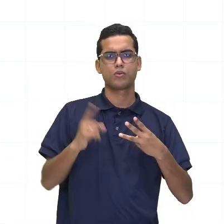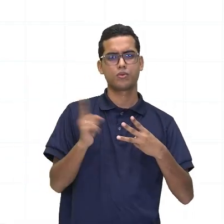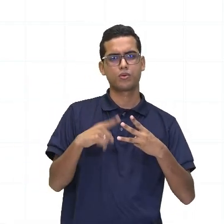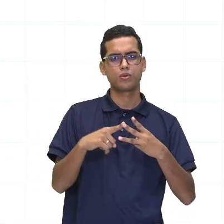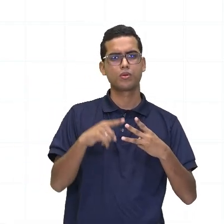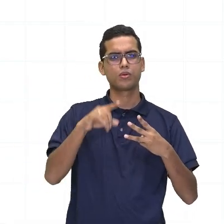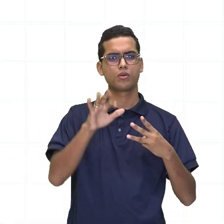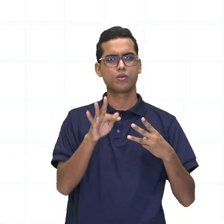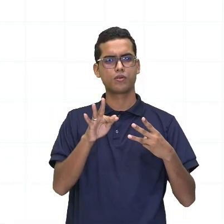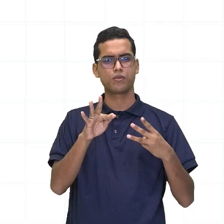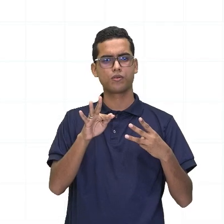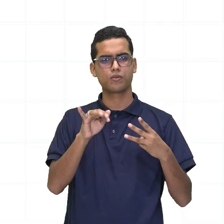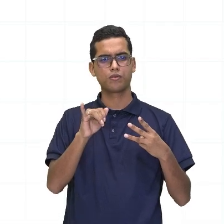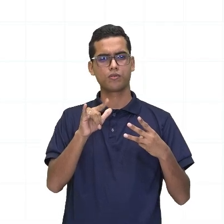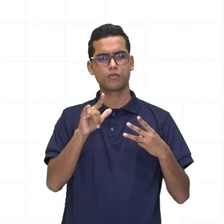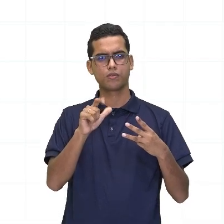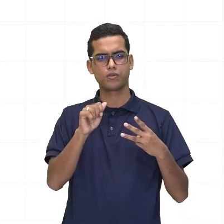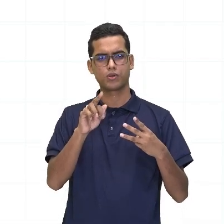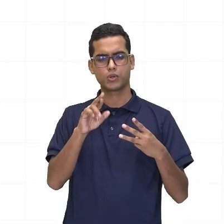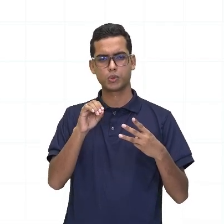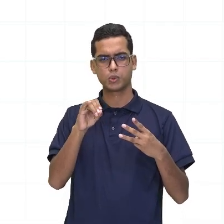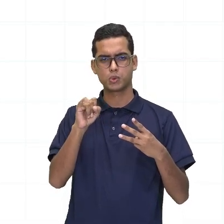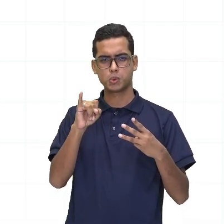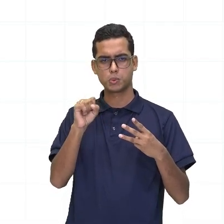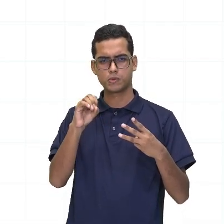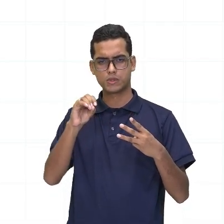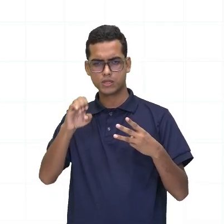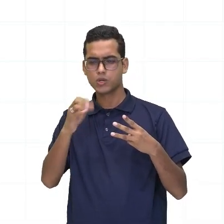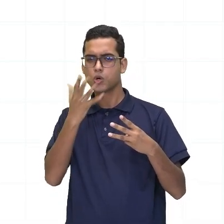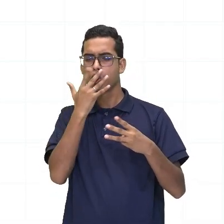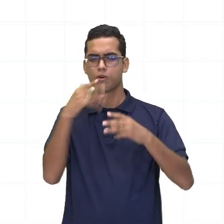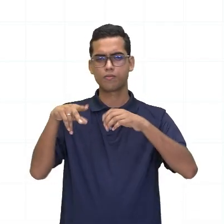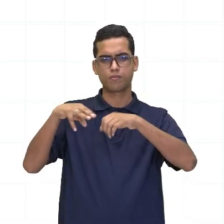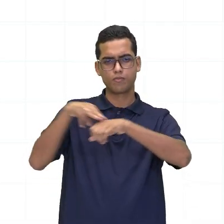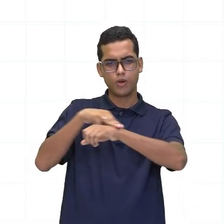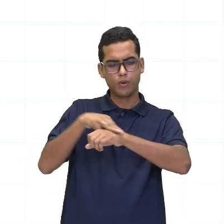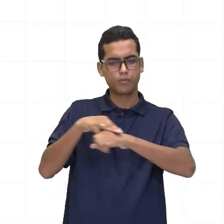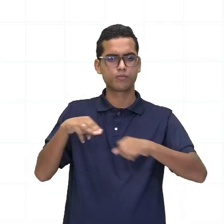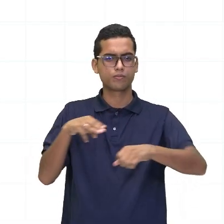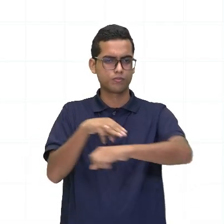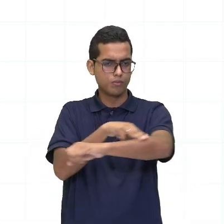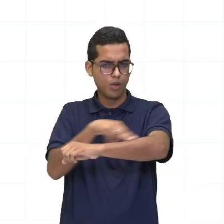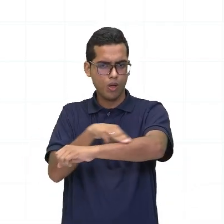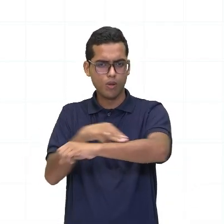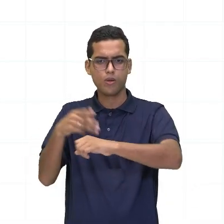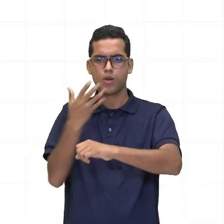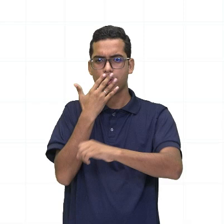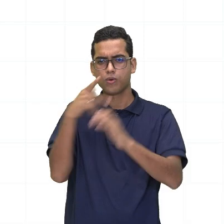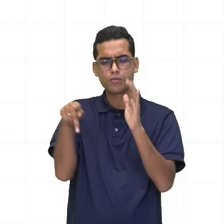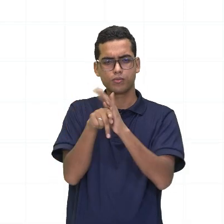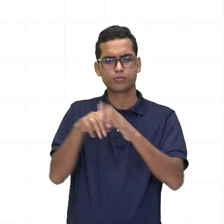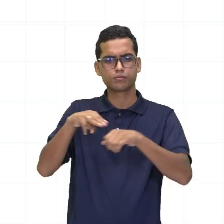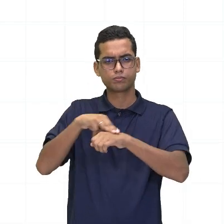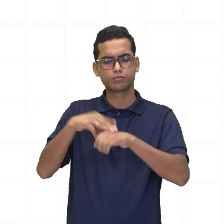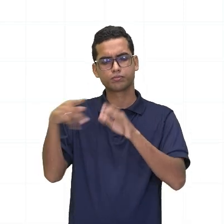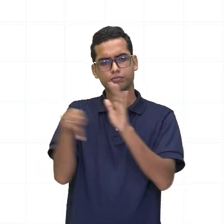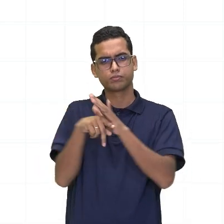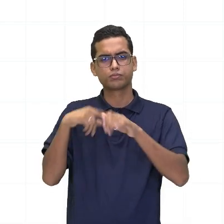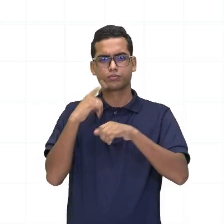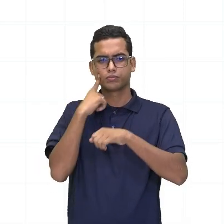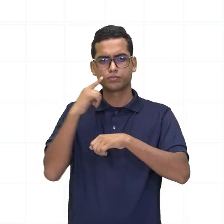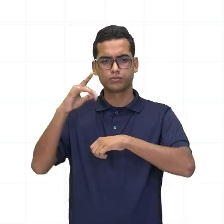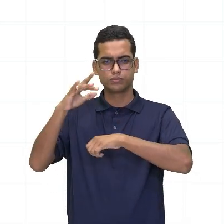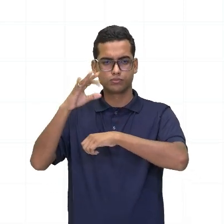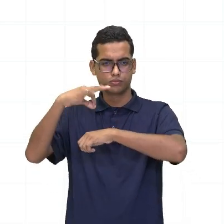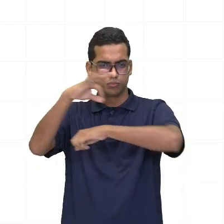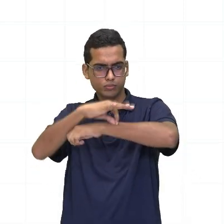que tem essa característica de ser marronzinho, né? Temos ainda o flebotomínio ou os flebotomínios, que são